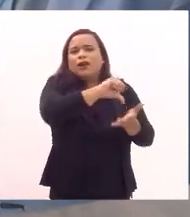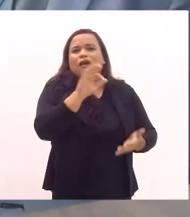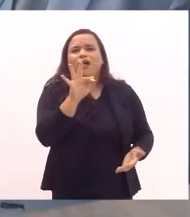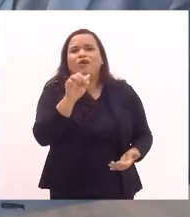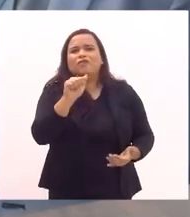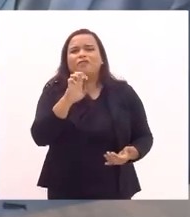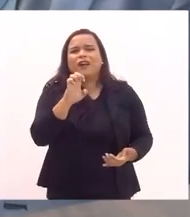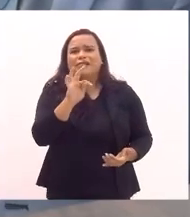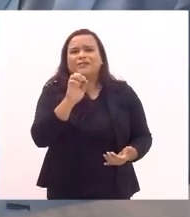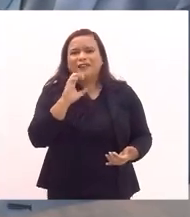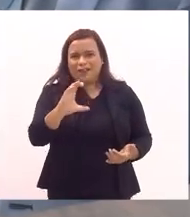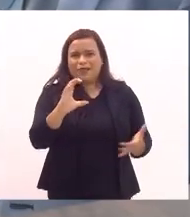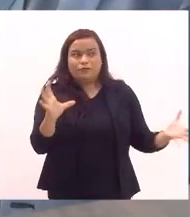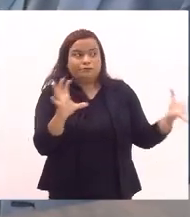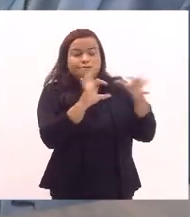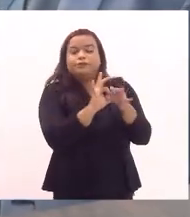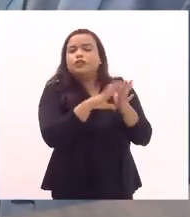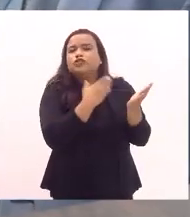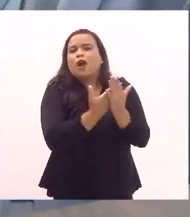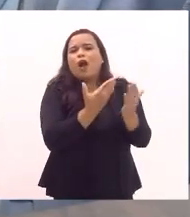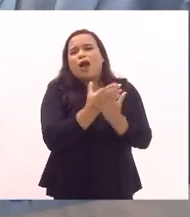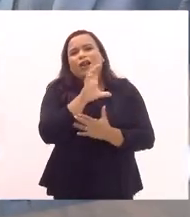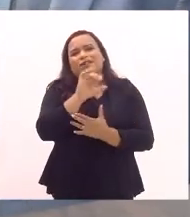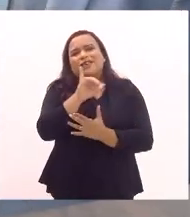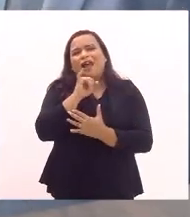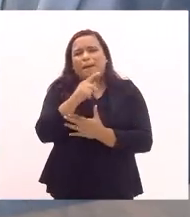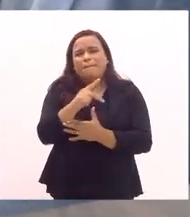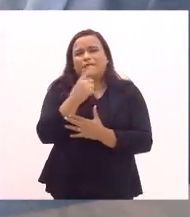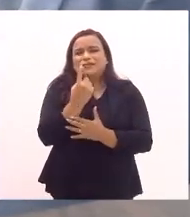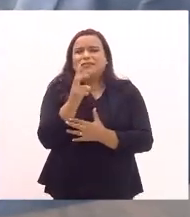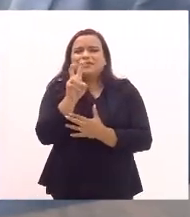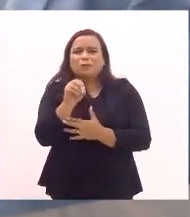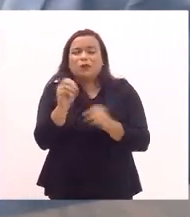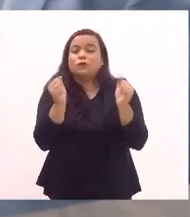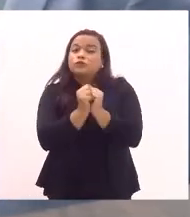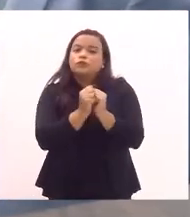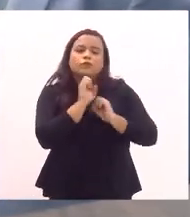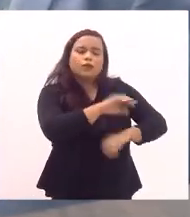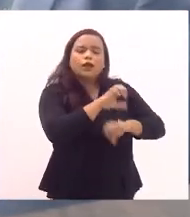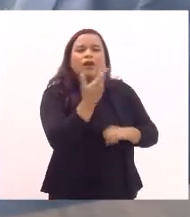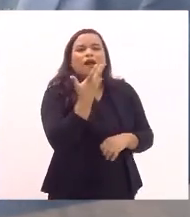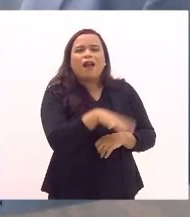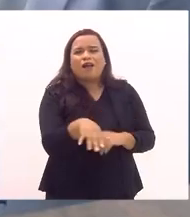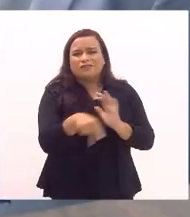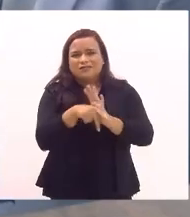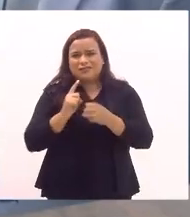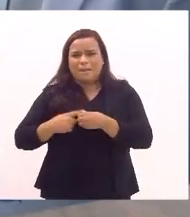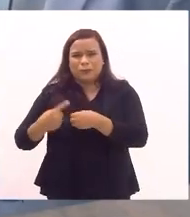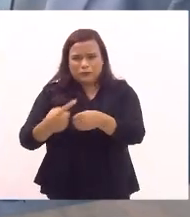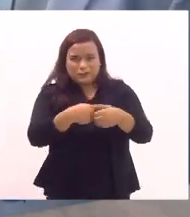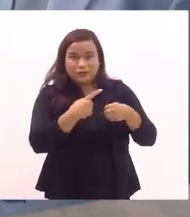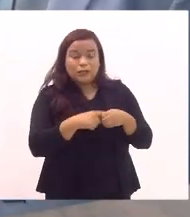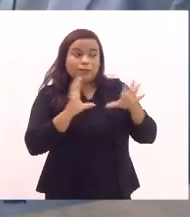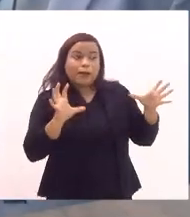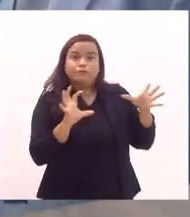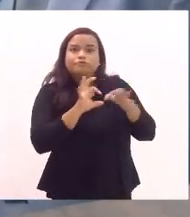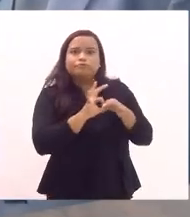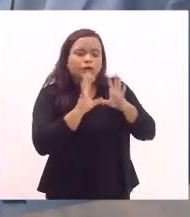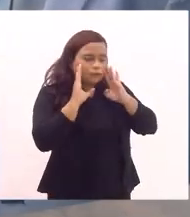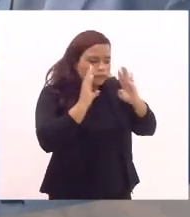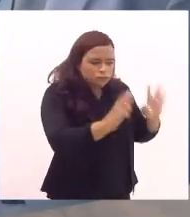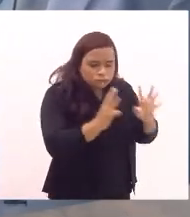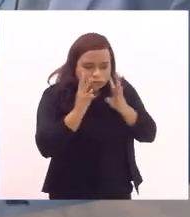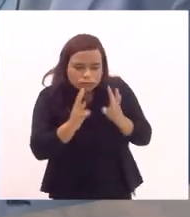integra o CIEP 150 juntamente com educação infantil do município abraçando aquelas